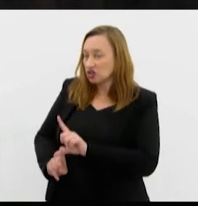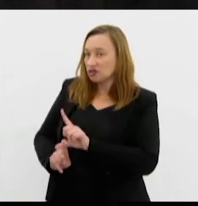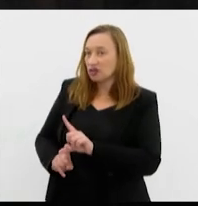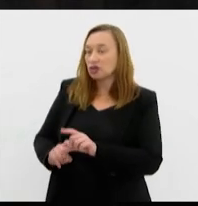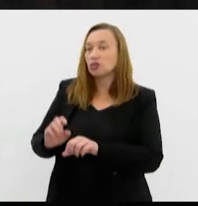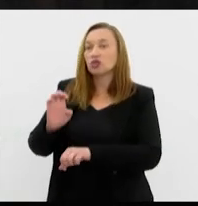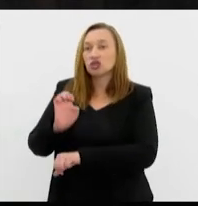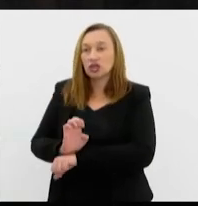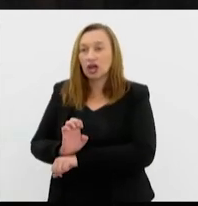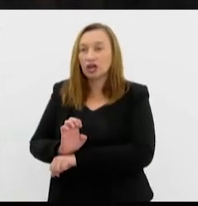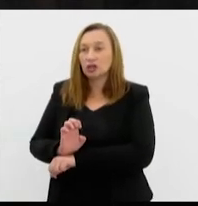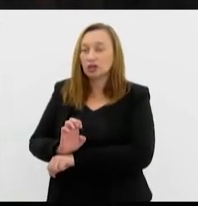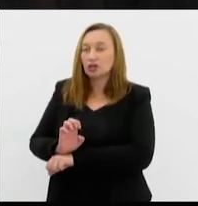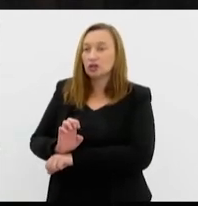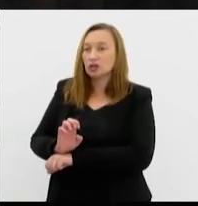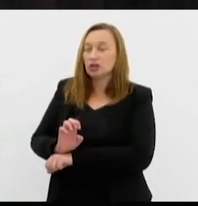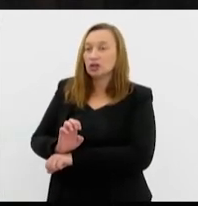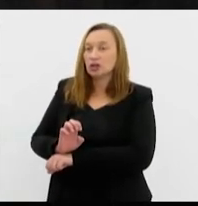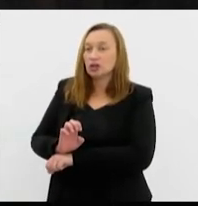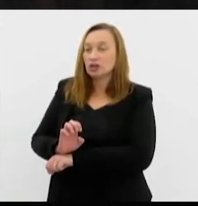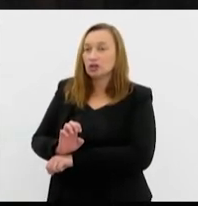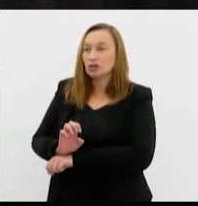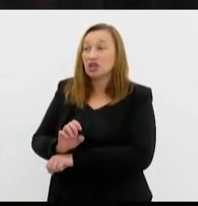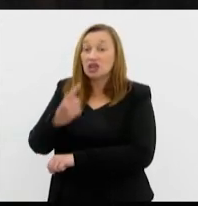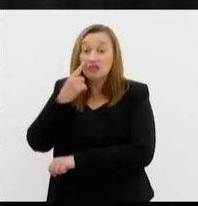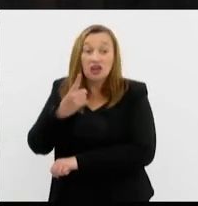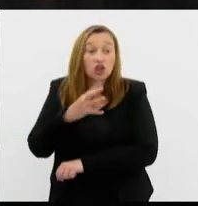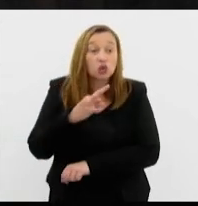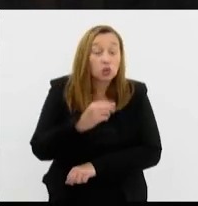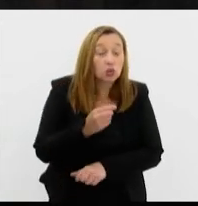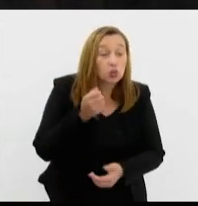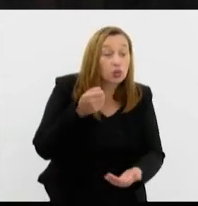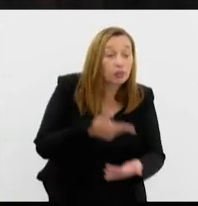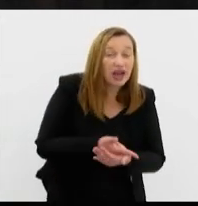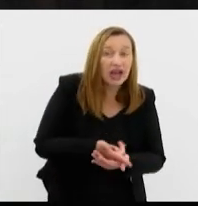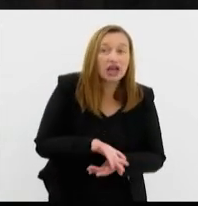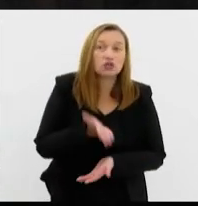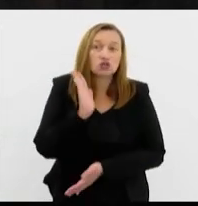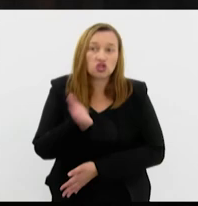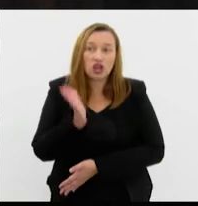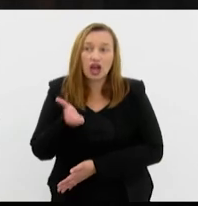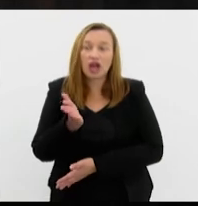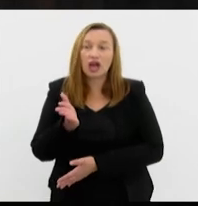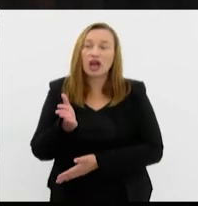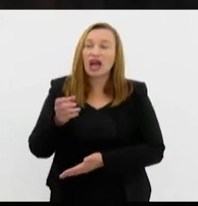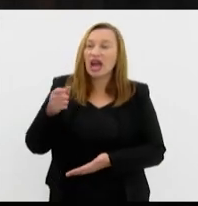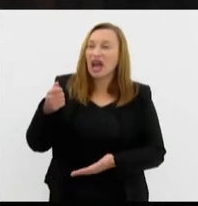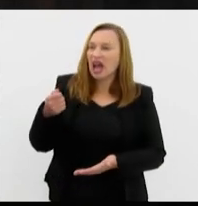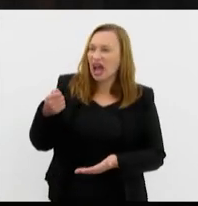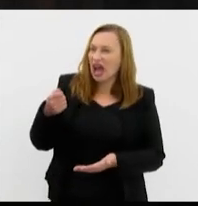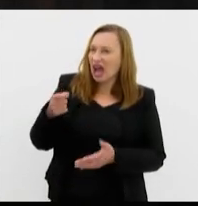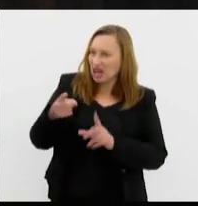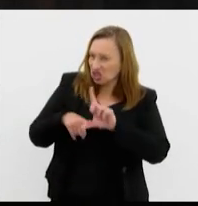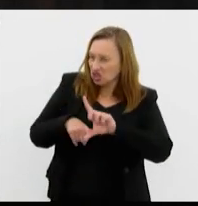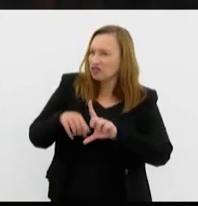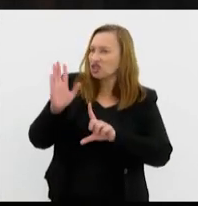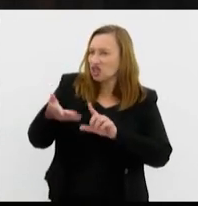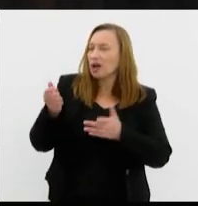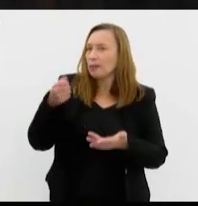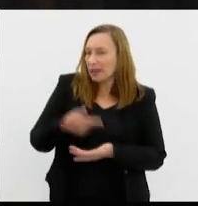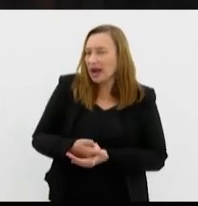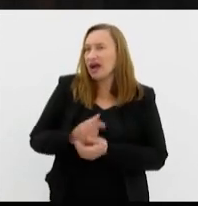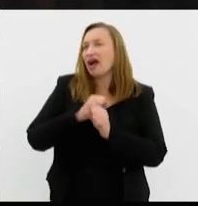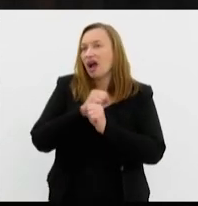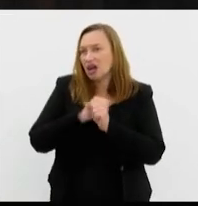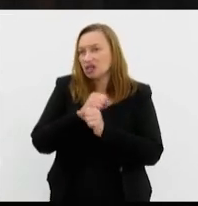e ver tudo aquilo que já foi pago, essa dívida já está zerada há bastante tempo. Muito obrigado,